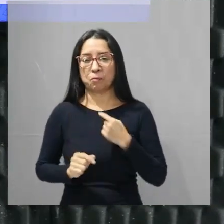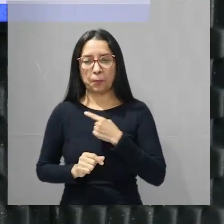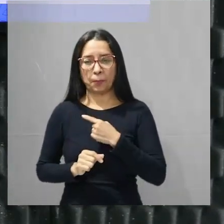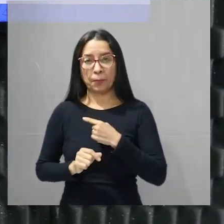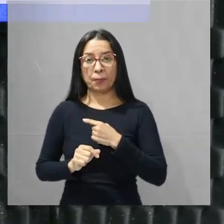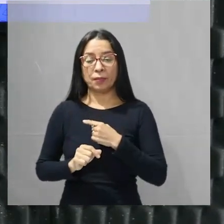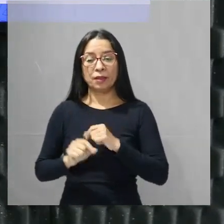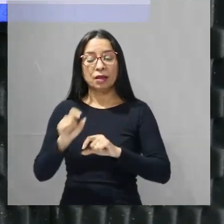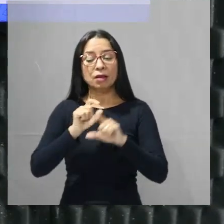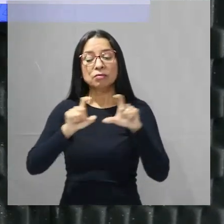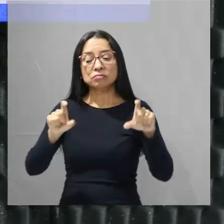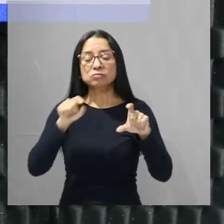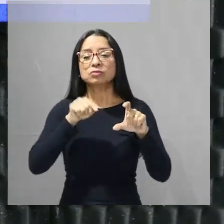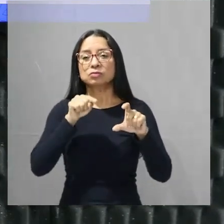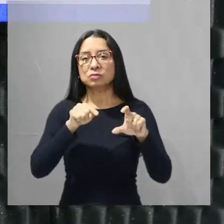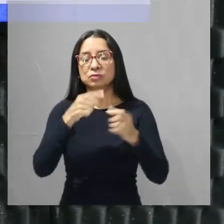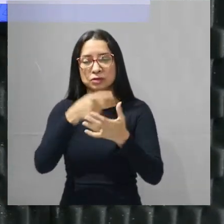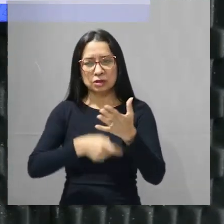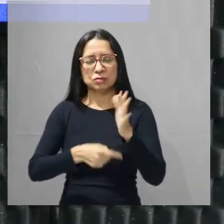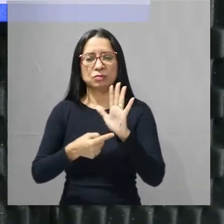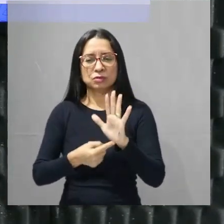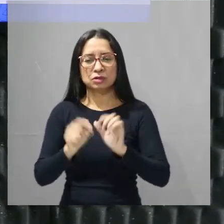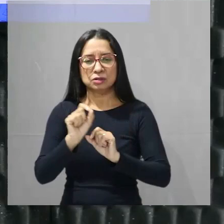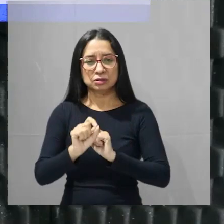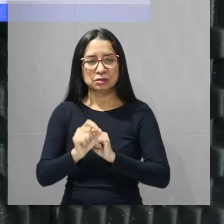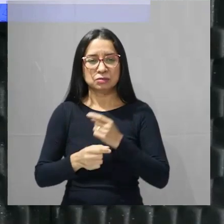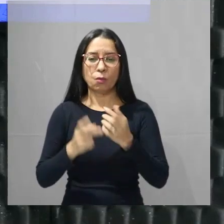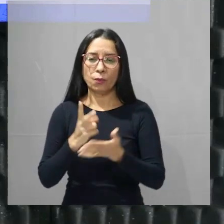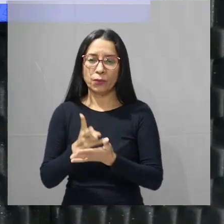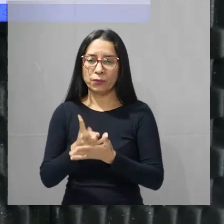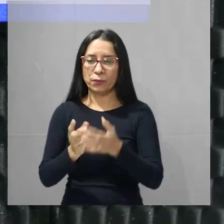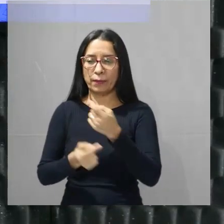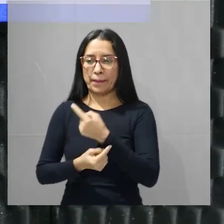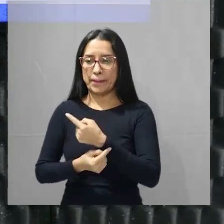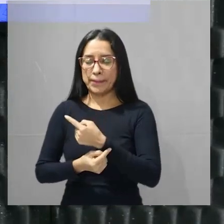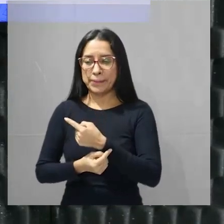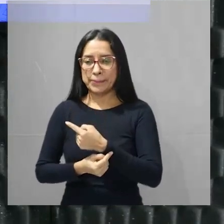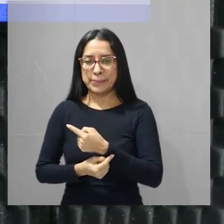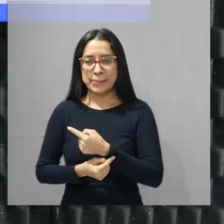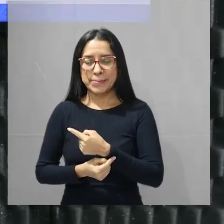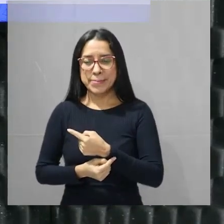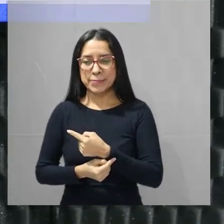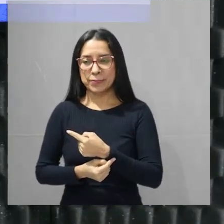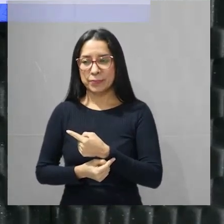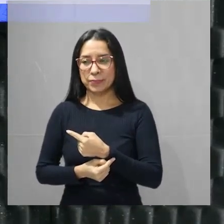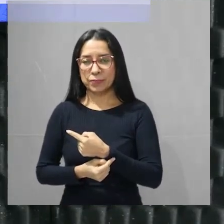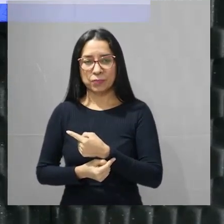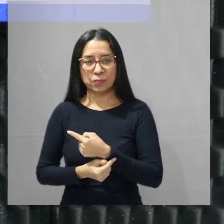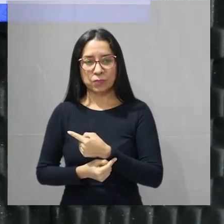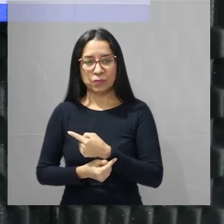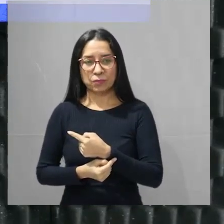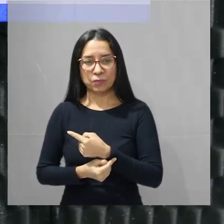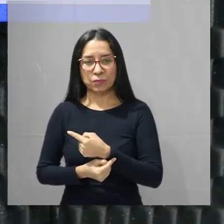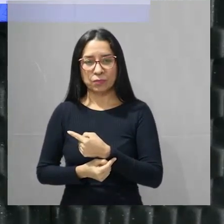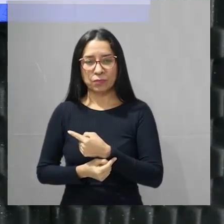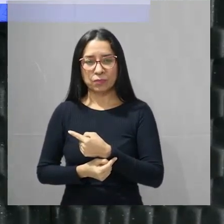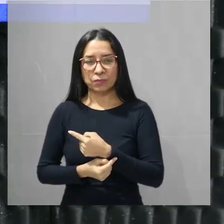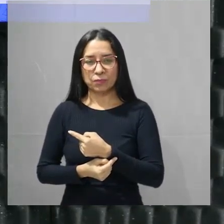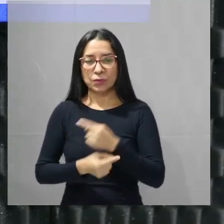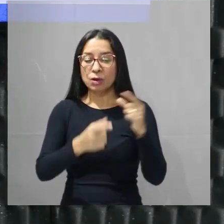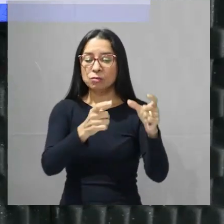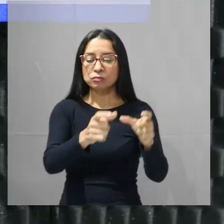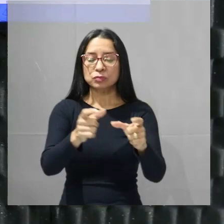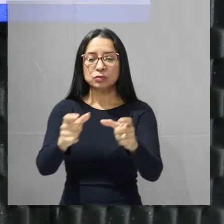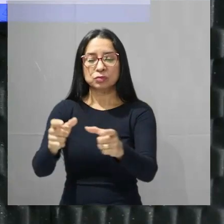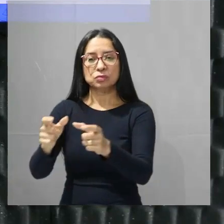está querendo dizer no primeiro momento. Fácil, né? Aí ele continua, né? As crianças quase não são vistas. Os pedaços da cidade